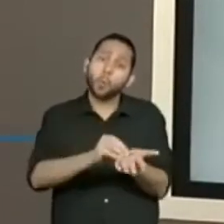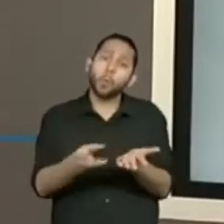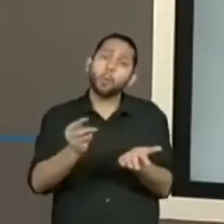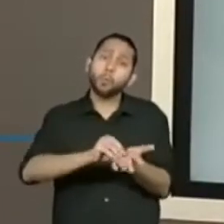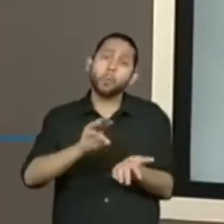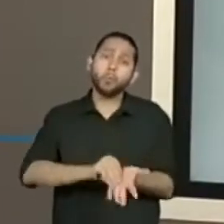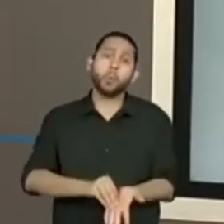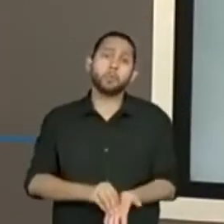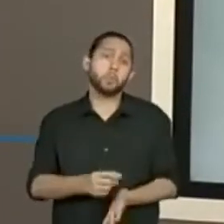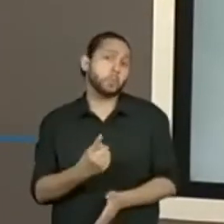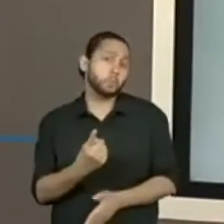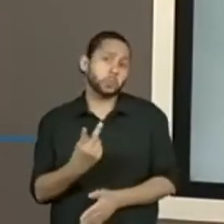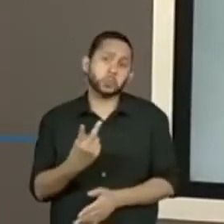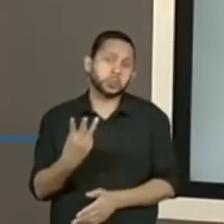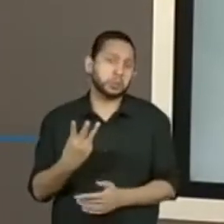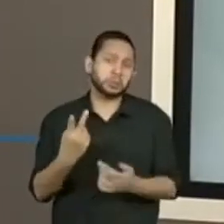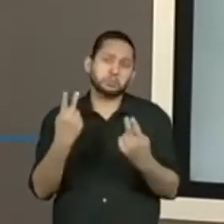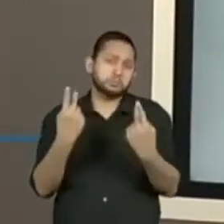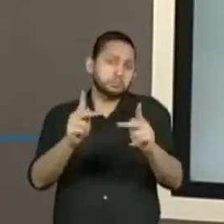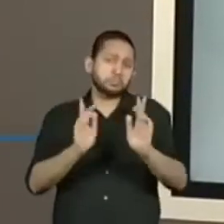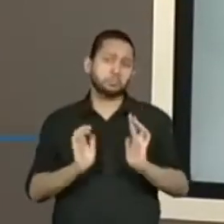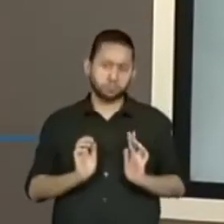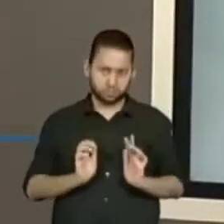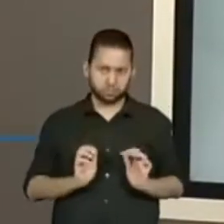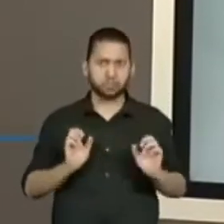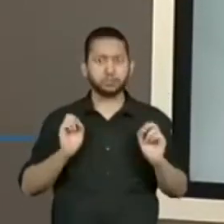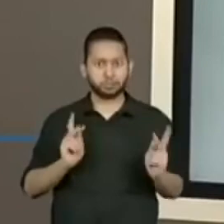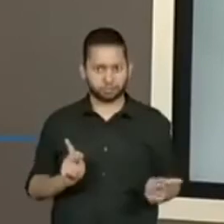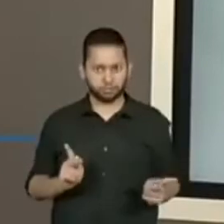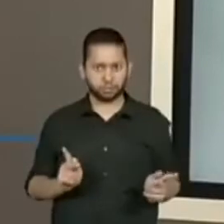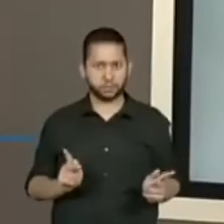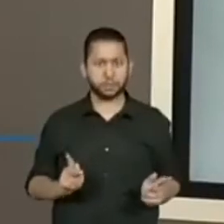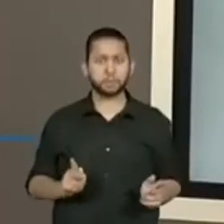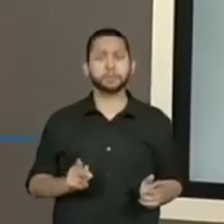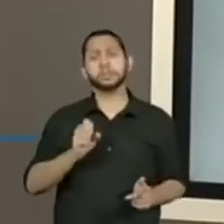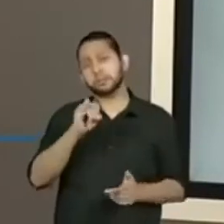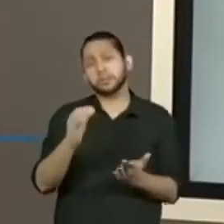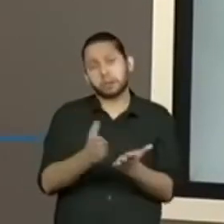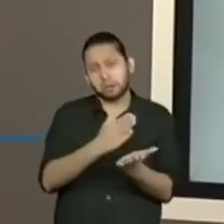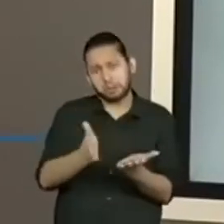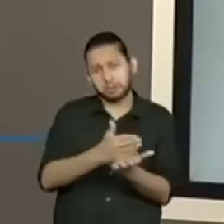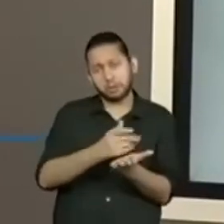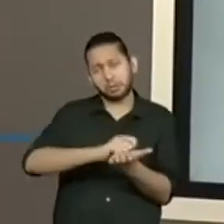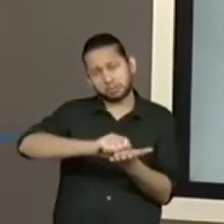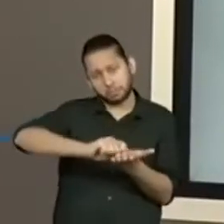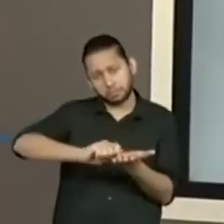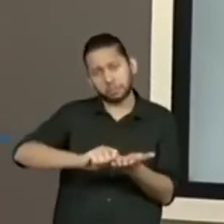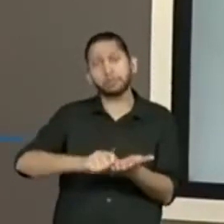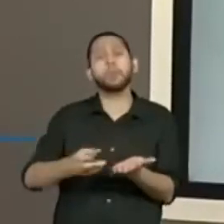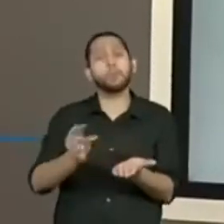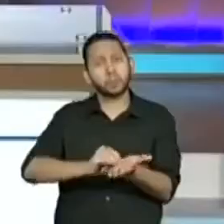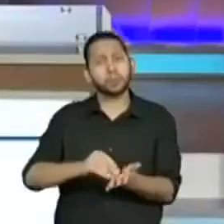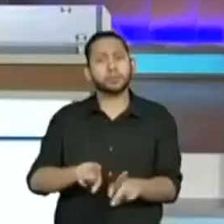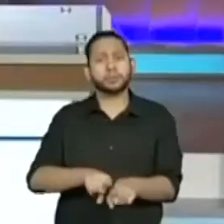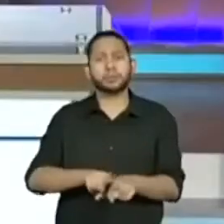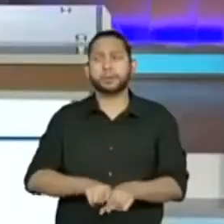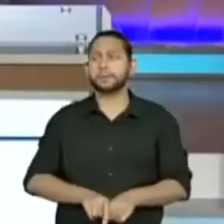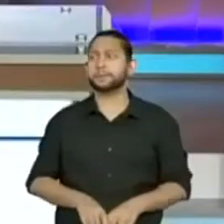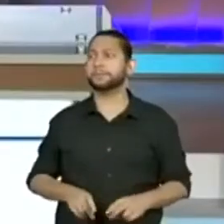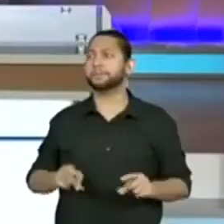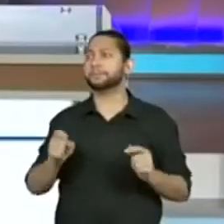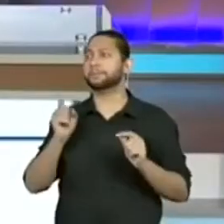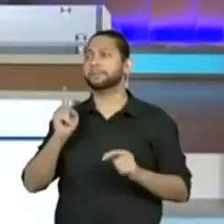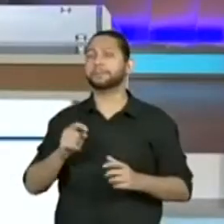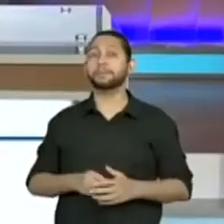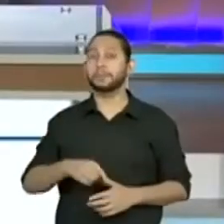também umas 3 opções para decompor esse número 428, certo? Deixa eu dar uma olhadinha. Ah,